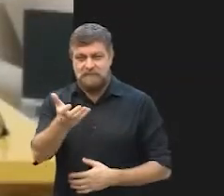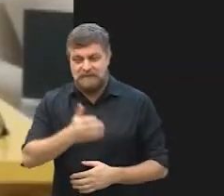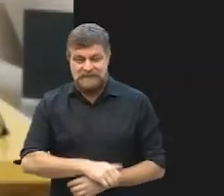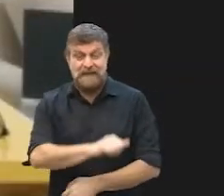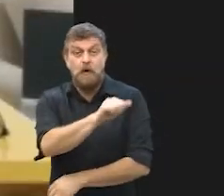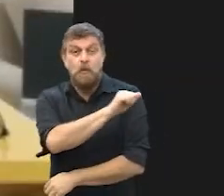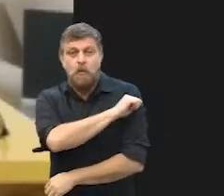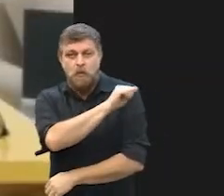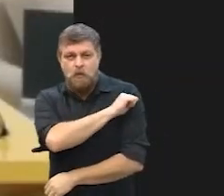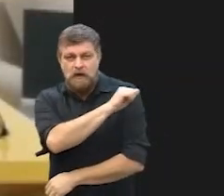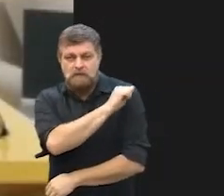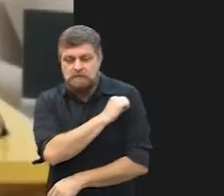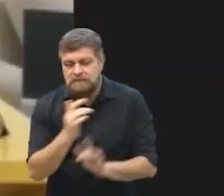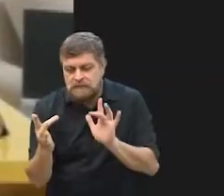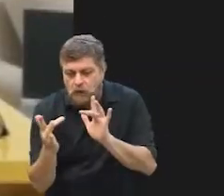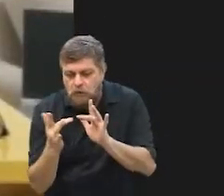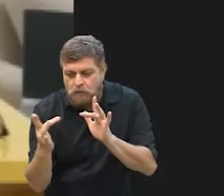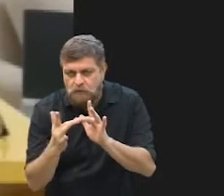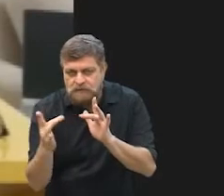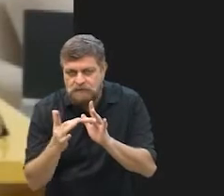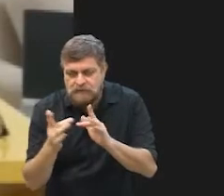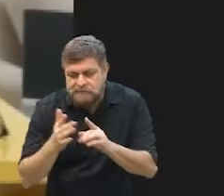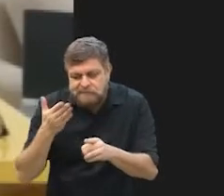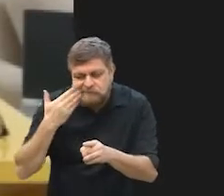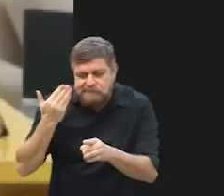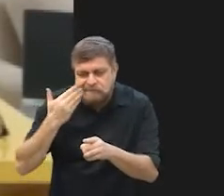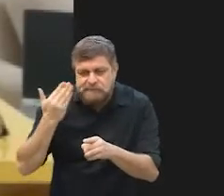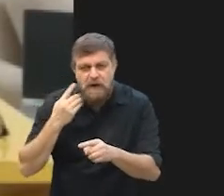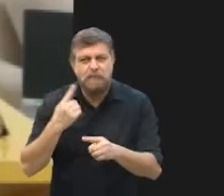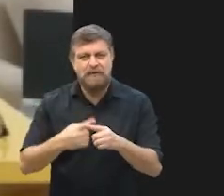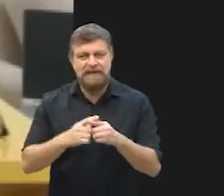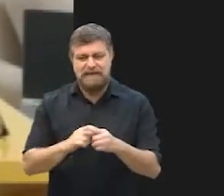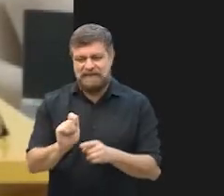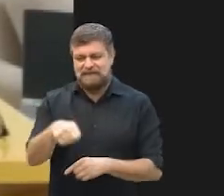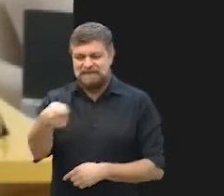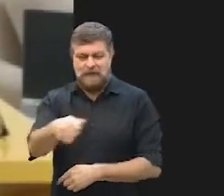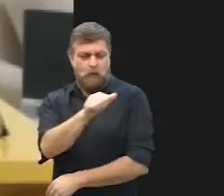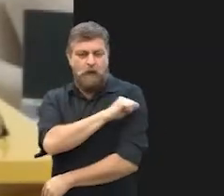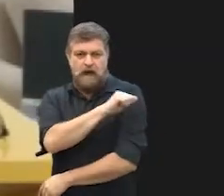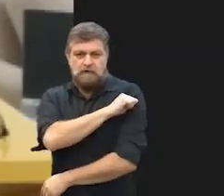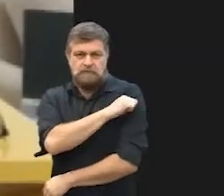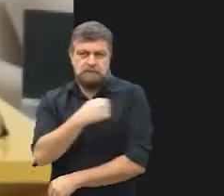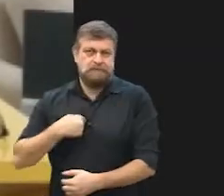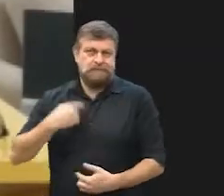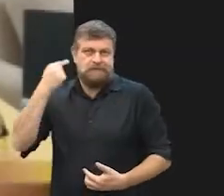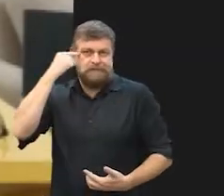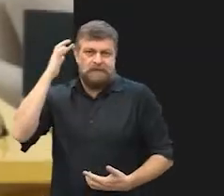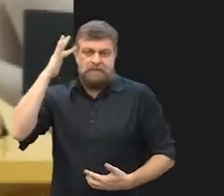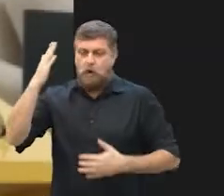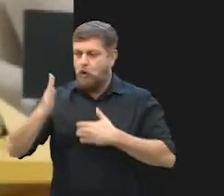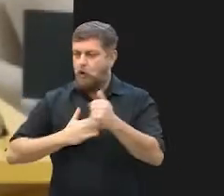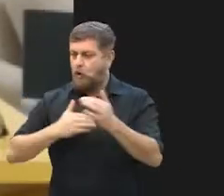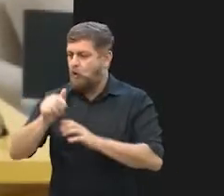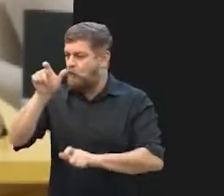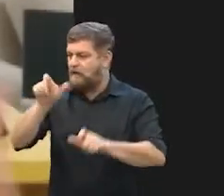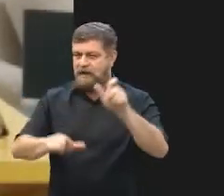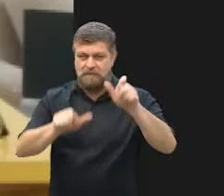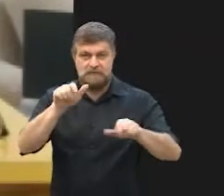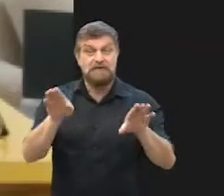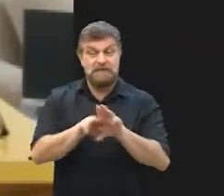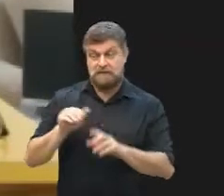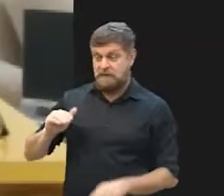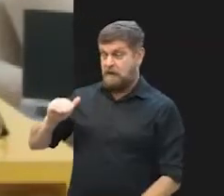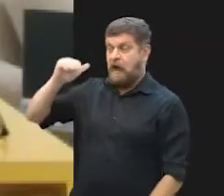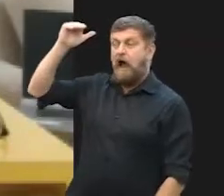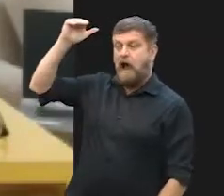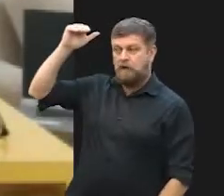alunos entrassem em contato. Quando eu falo alunos, é porque eu pensei neles, mas é um livro que pode ser lido por qualquer pessoa, inclusive